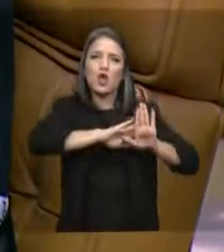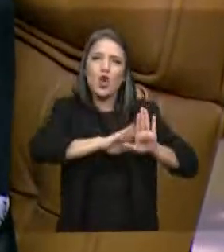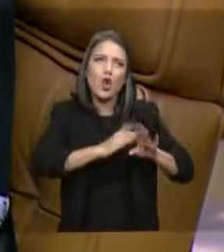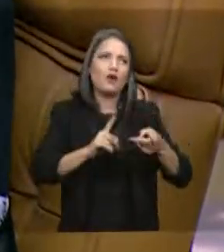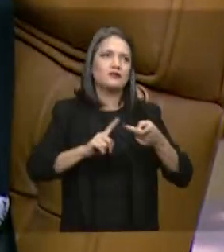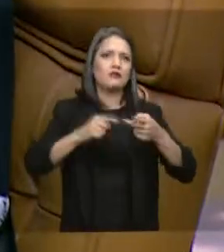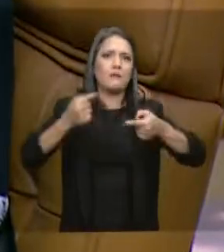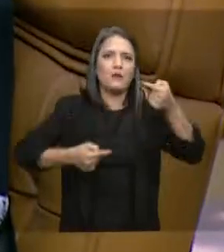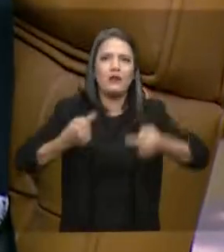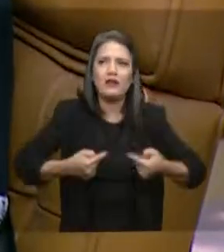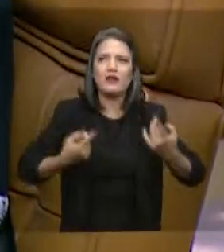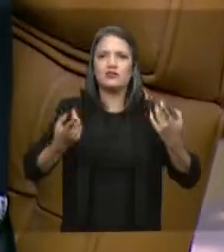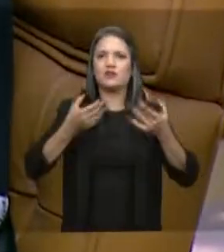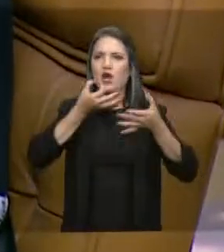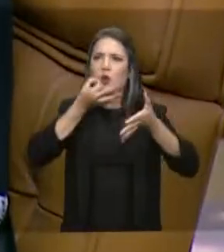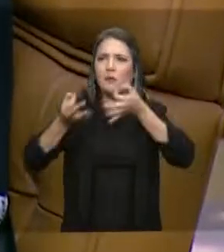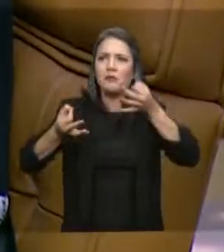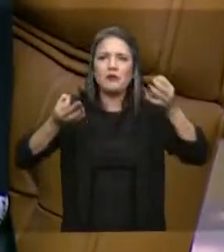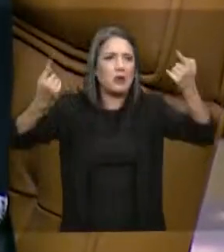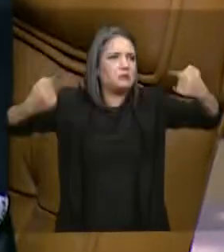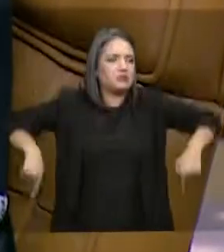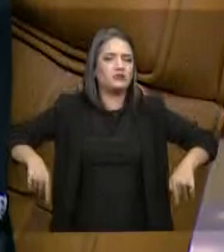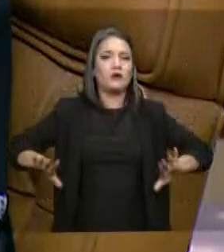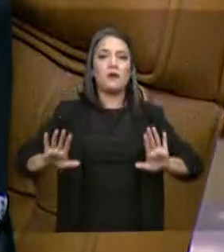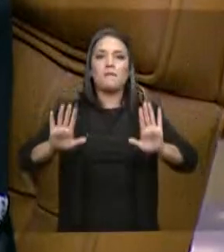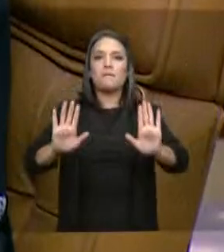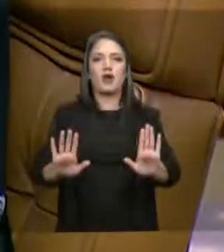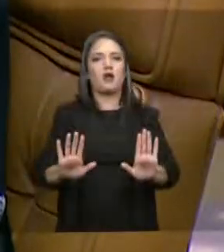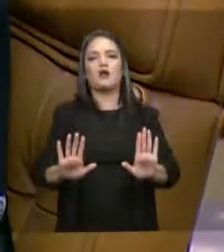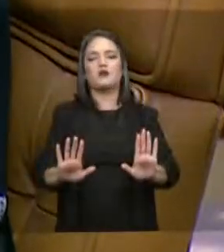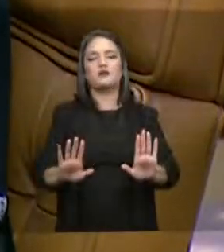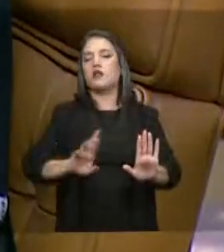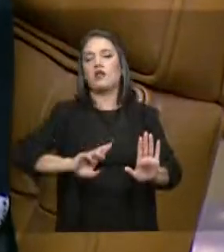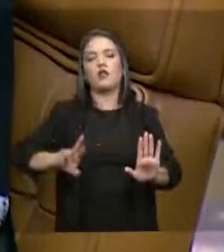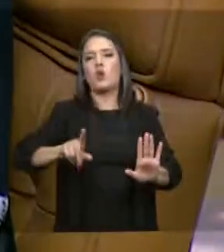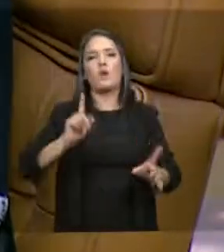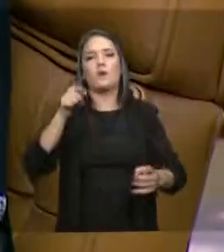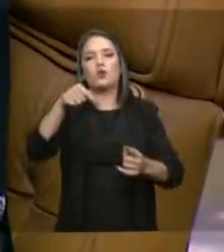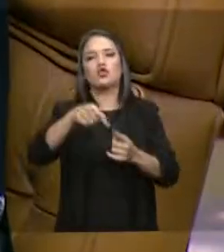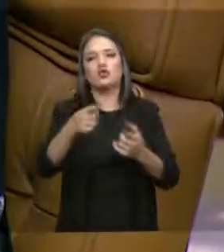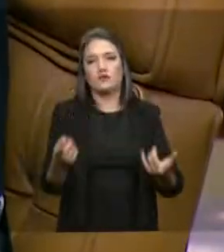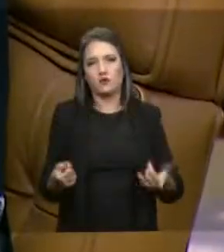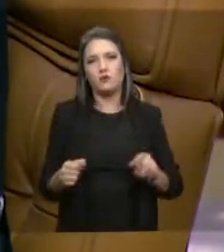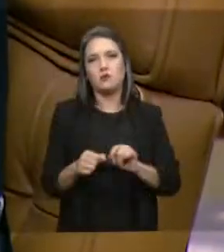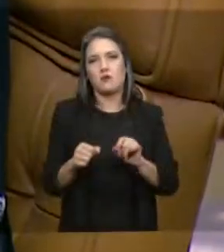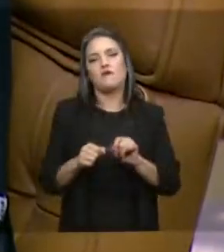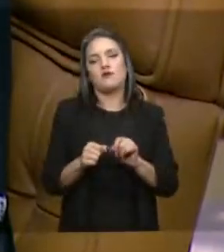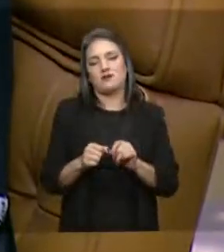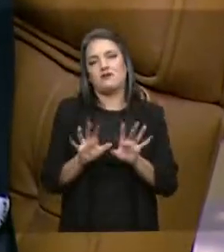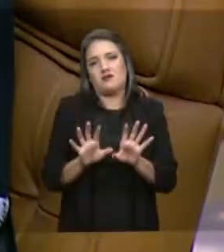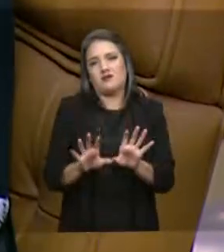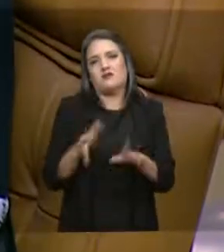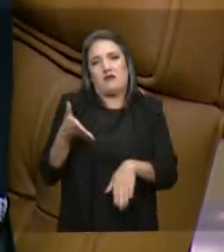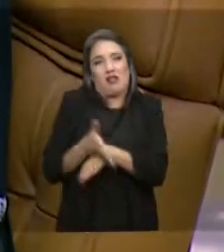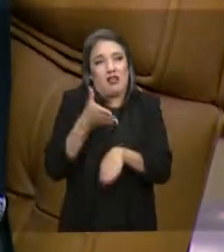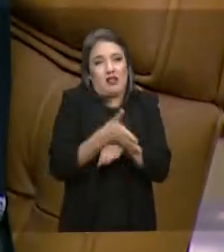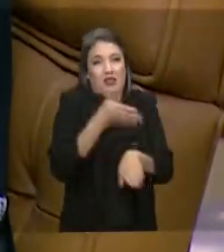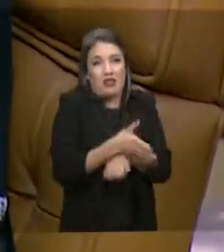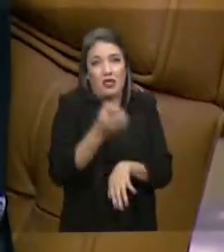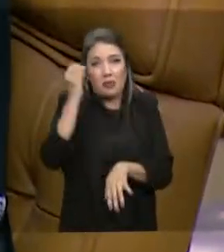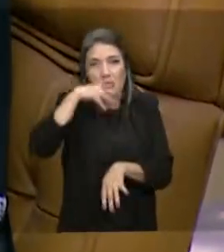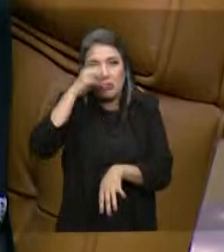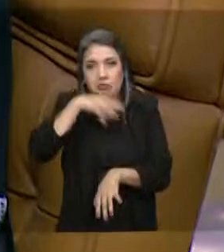etc não se justifica ou não se justificam os atos que nós assistimos e